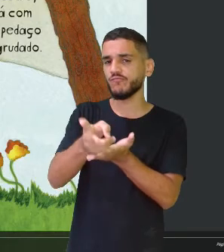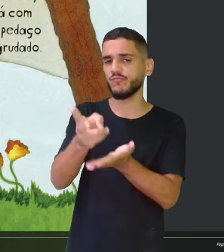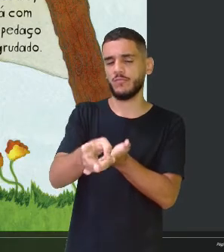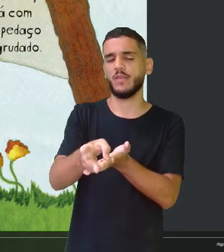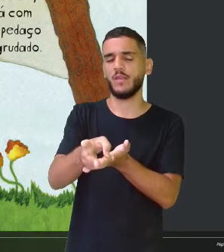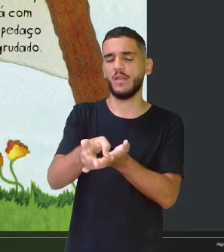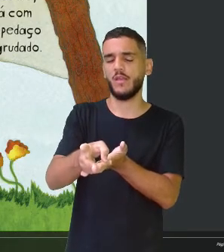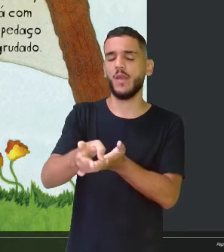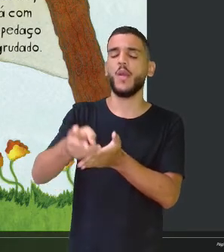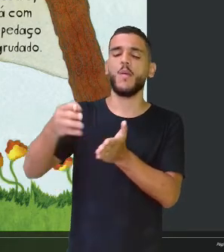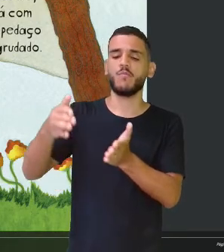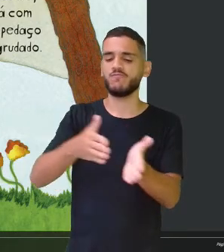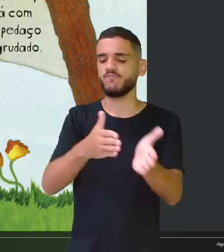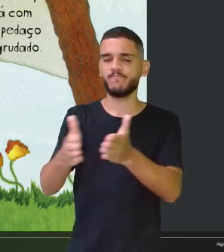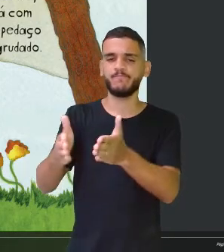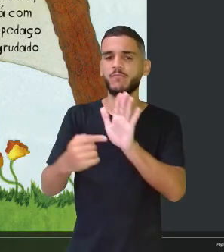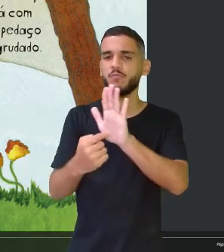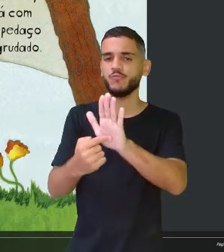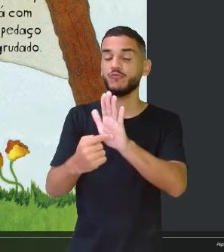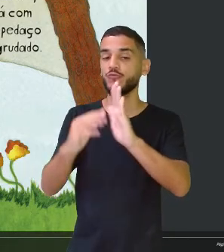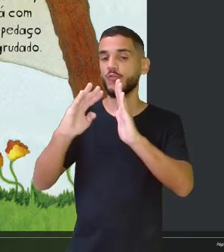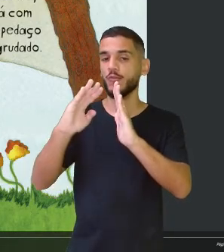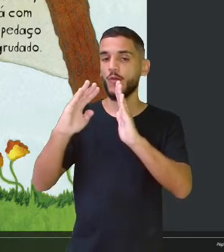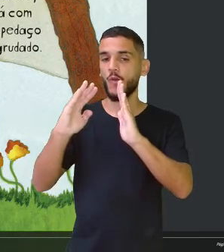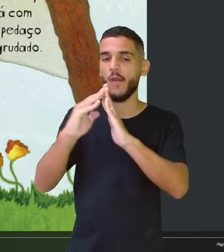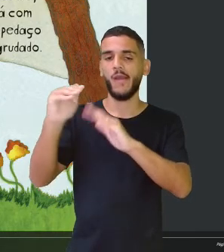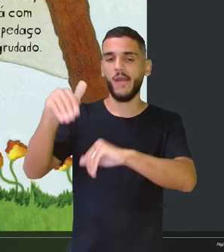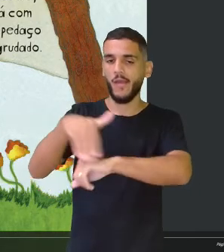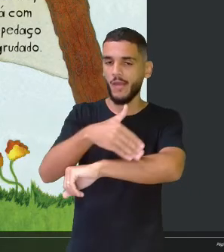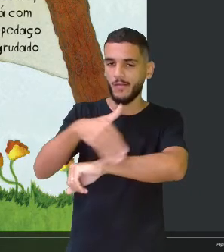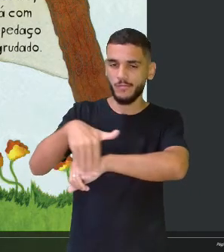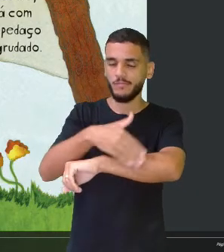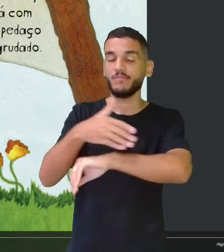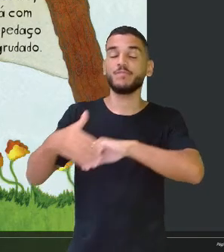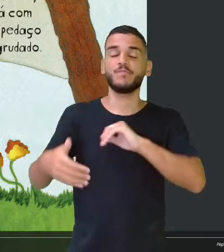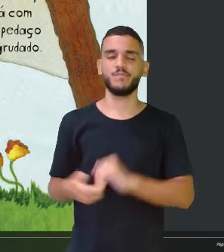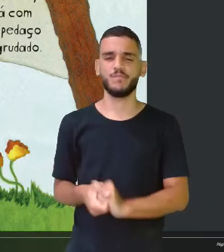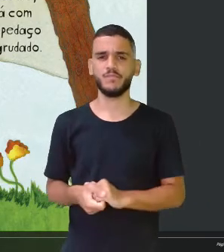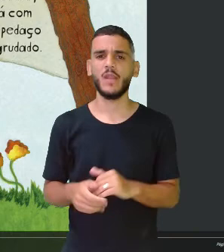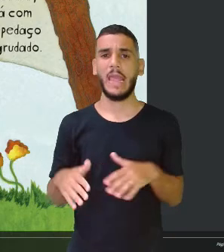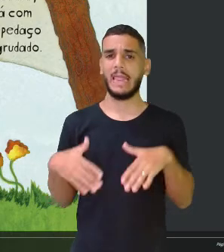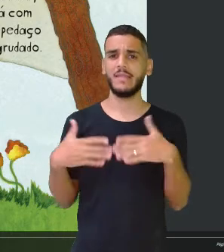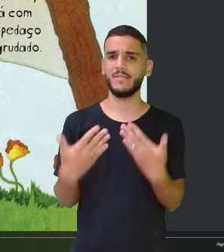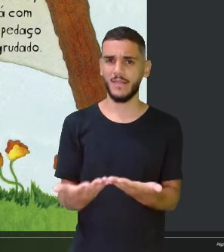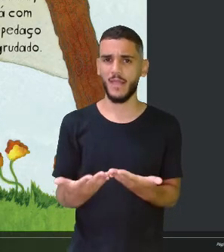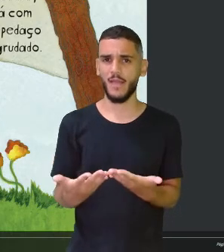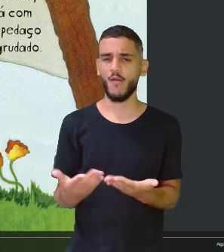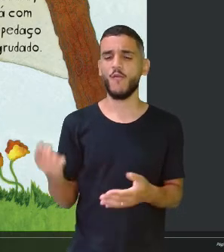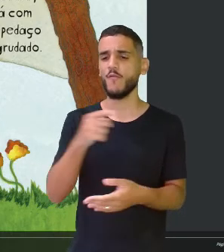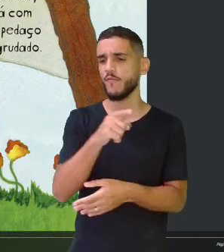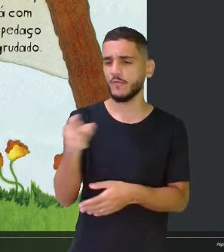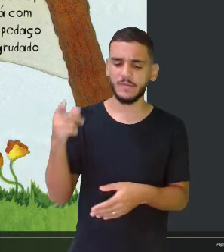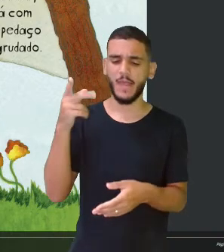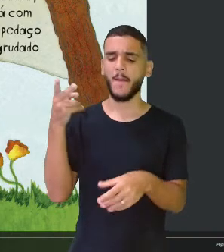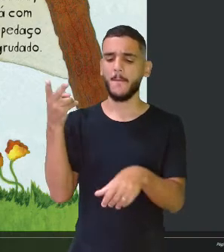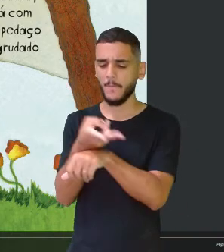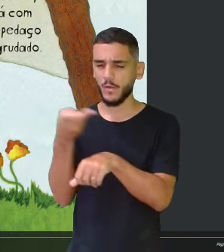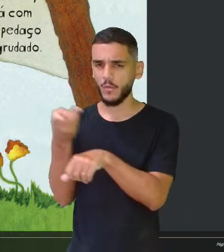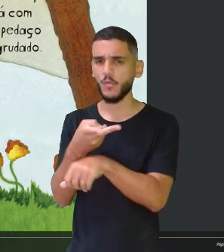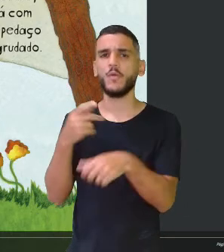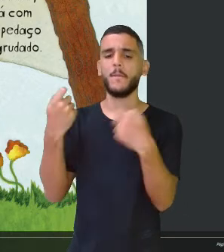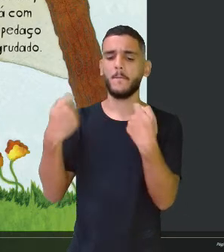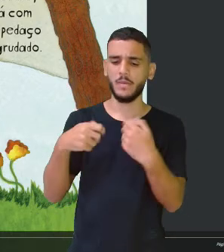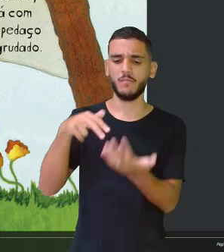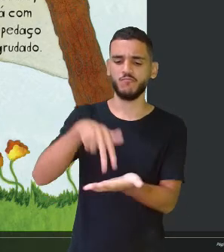Sirges. Na altura do Triângulo das Bermudas, entra à esquerda. Quando chegar ao Morro dos Ventos Vivantes, você dá 3